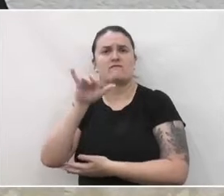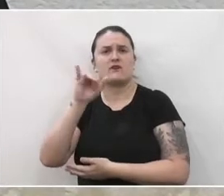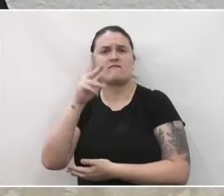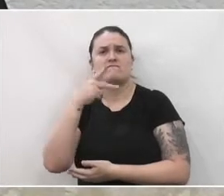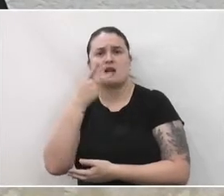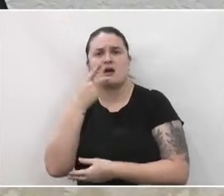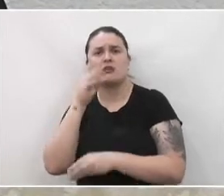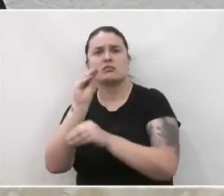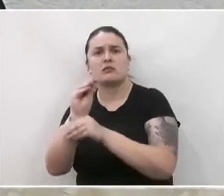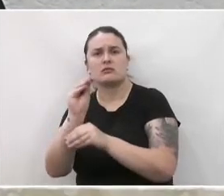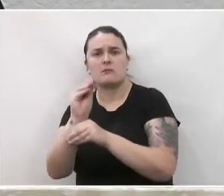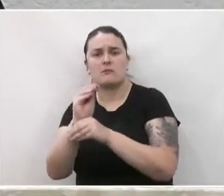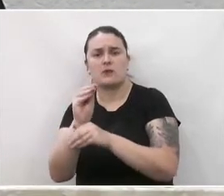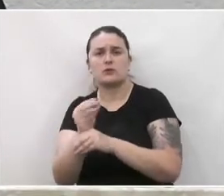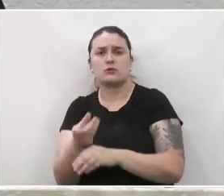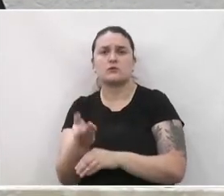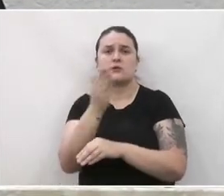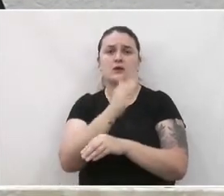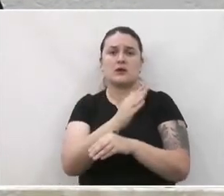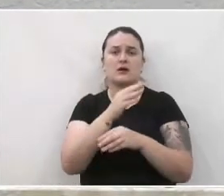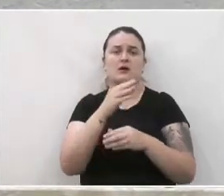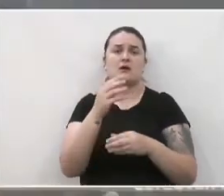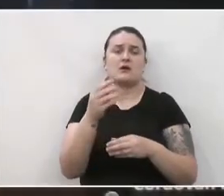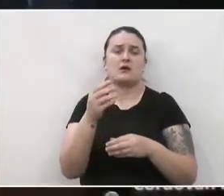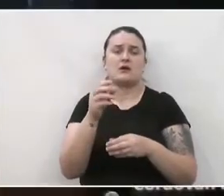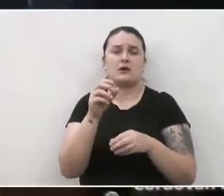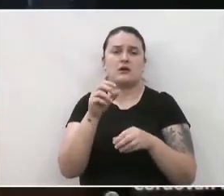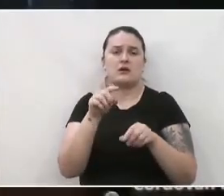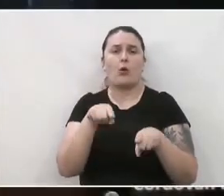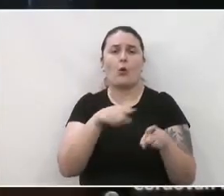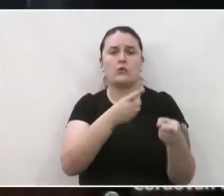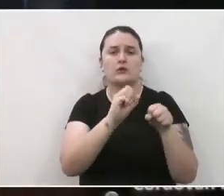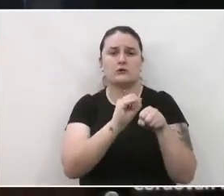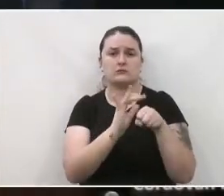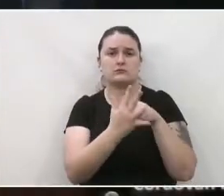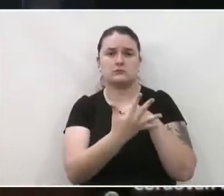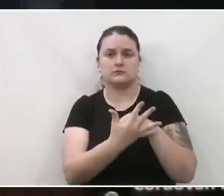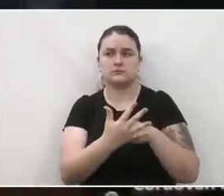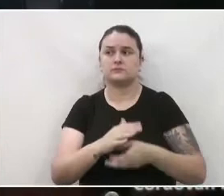sobre o tratamento precoce do Covid-19.